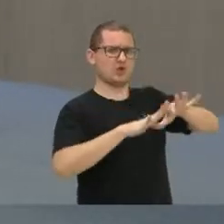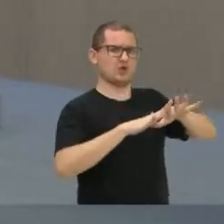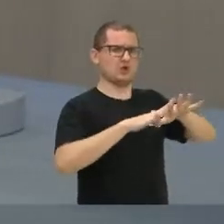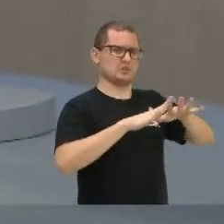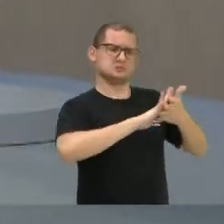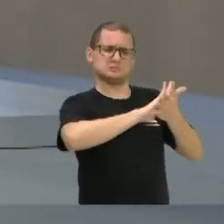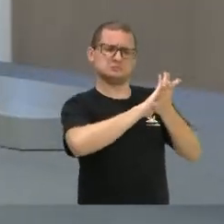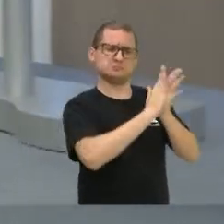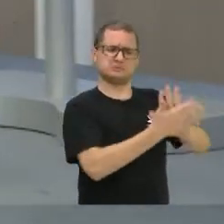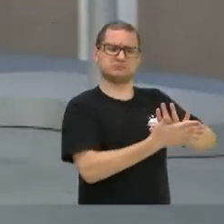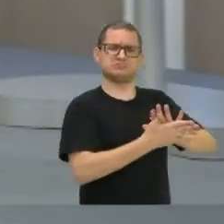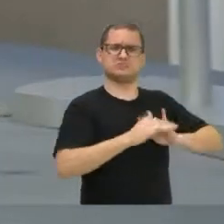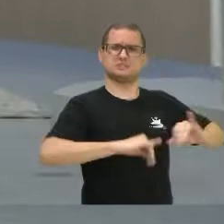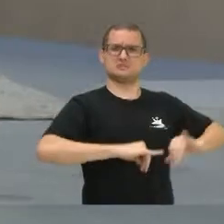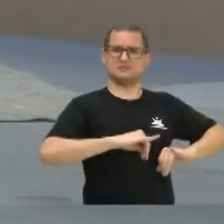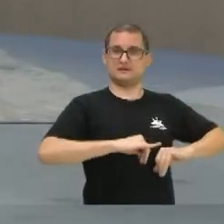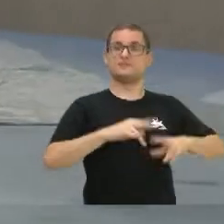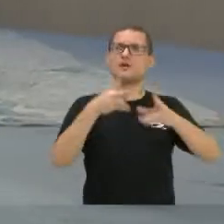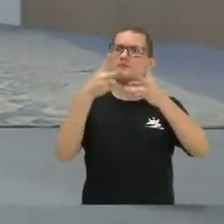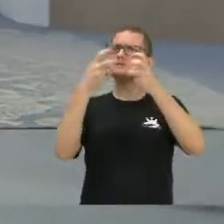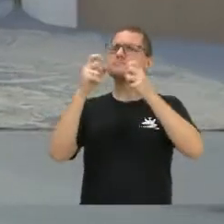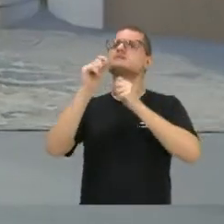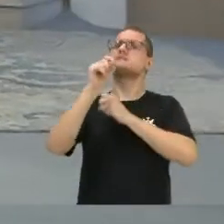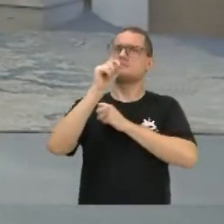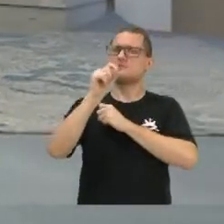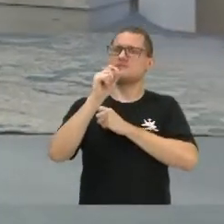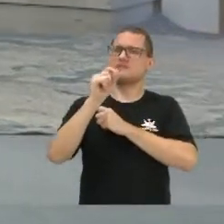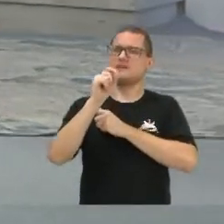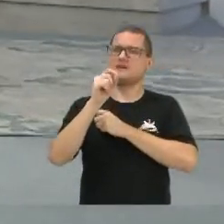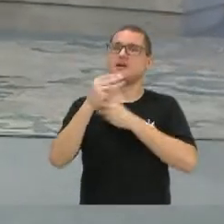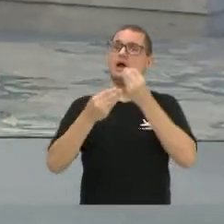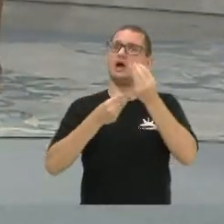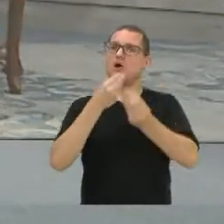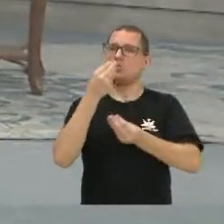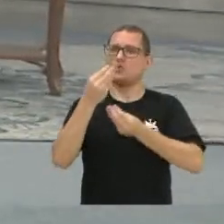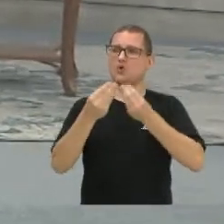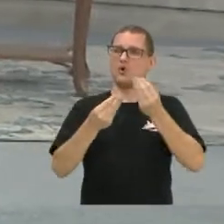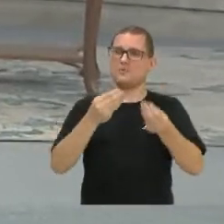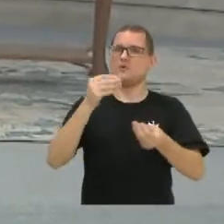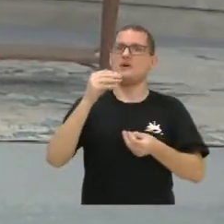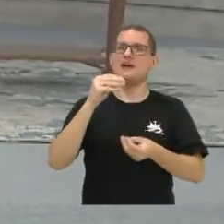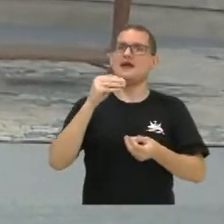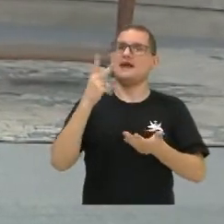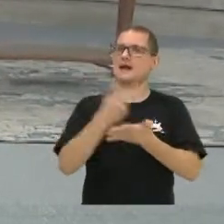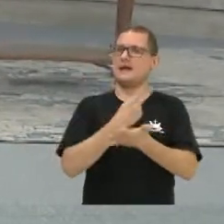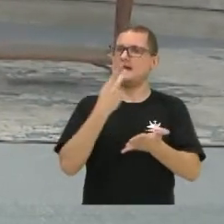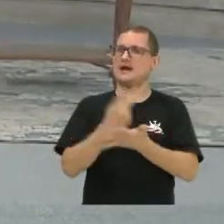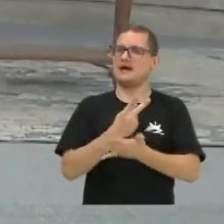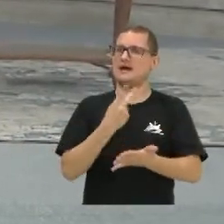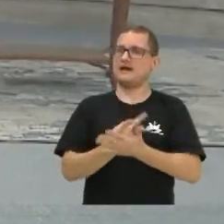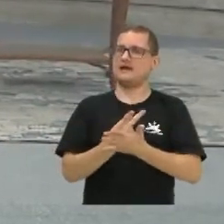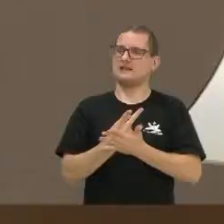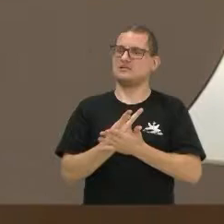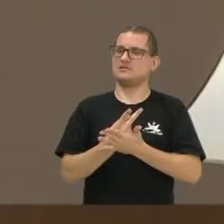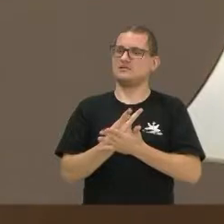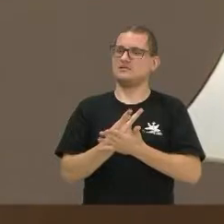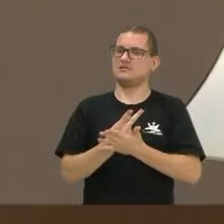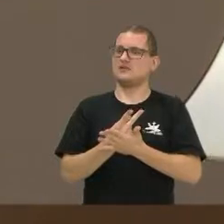e olha o que o quanto é grave prejudicar as